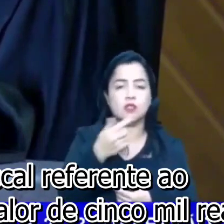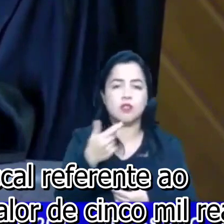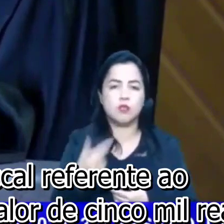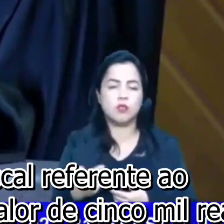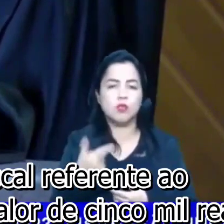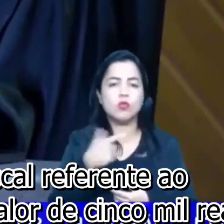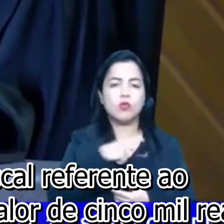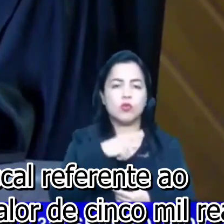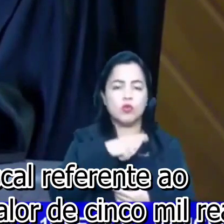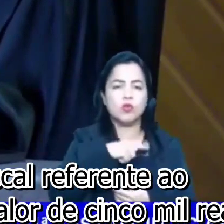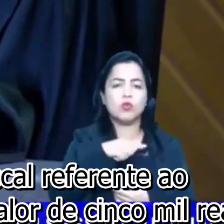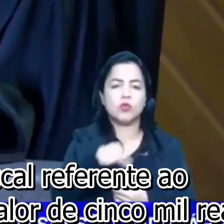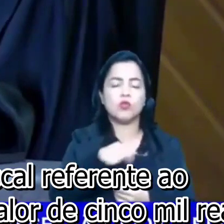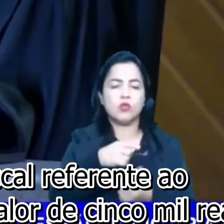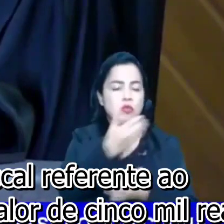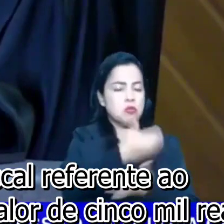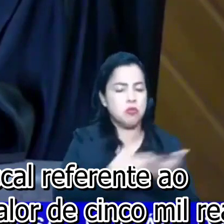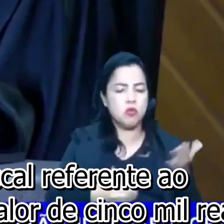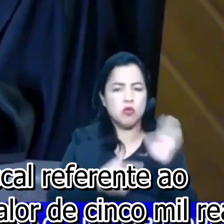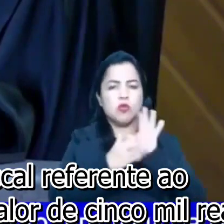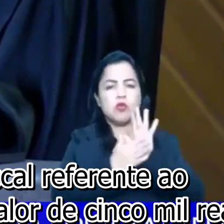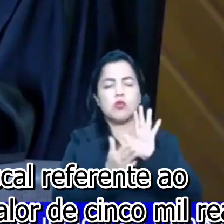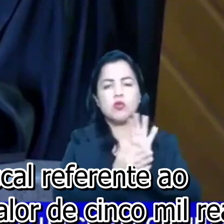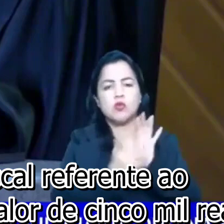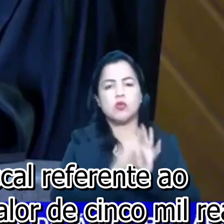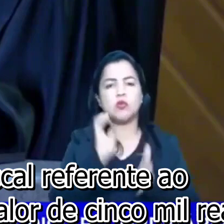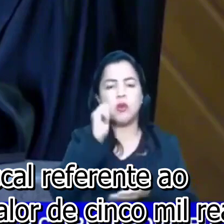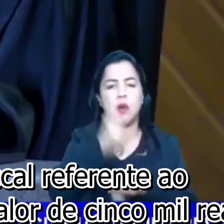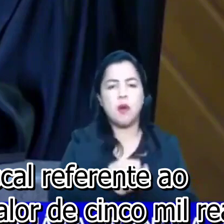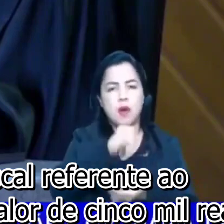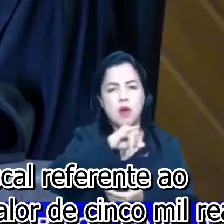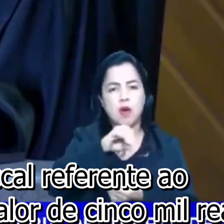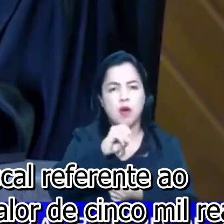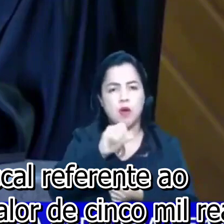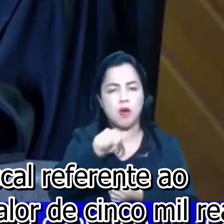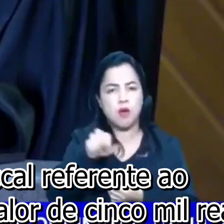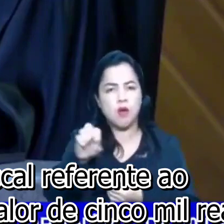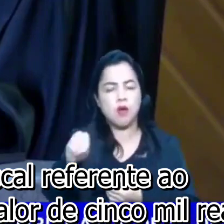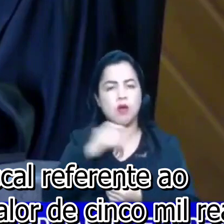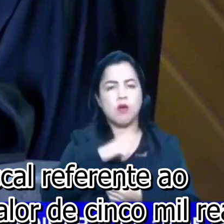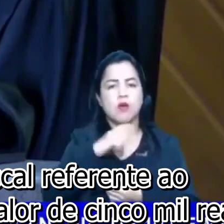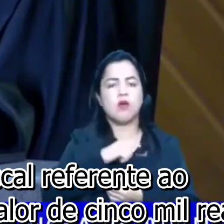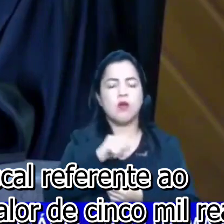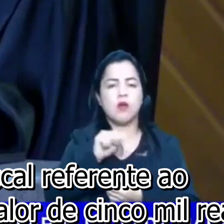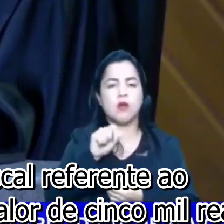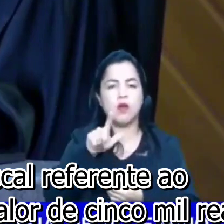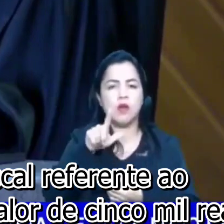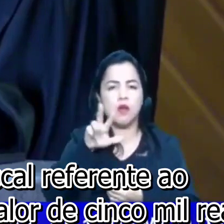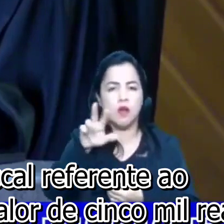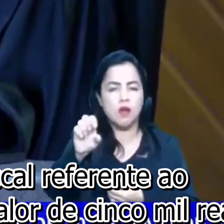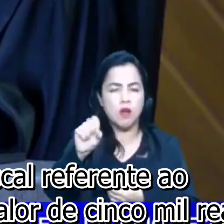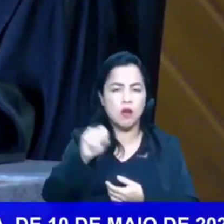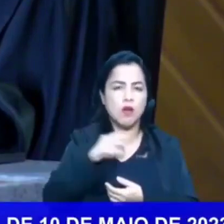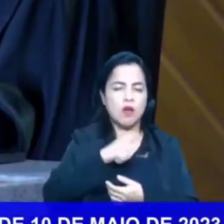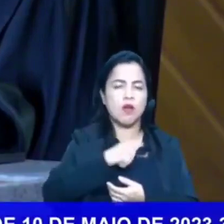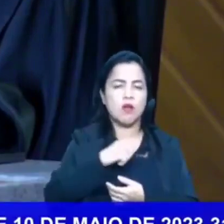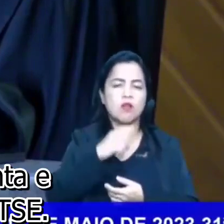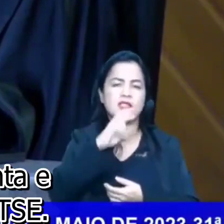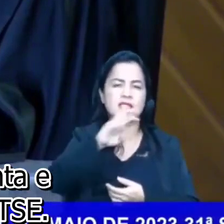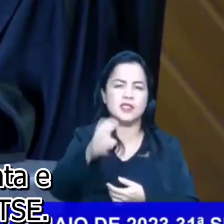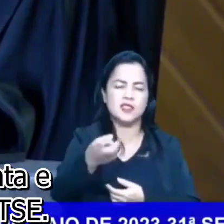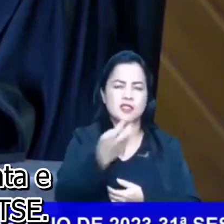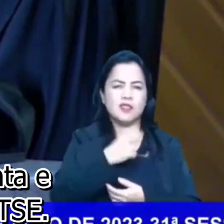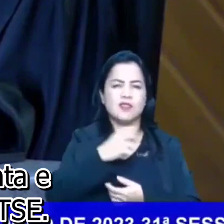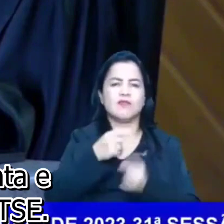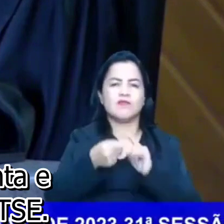apresentado o documento fiscal referente ao comprovante de pagamento para João A. Alves Flecha no valor de R$ 5.000, contrariando o disposto